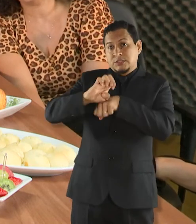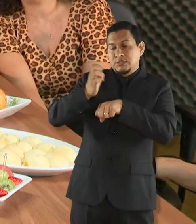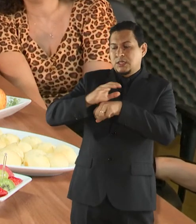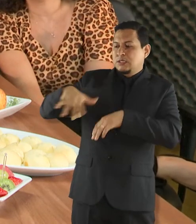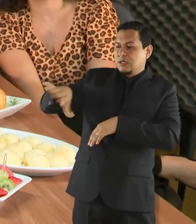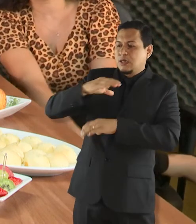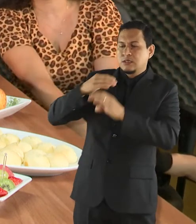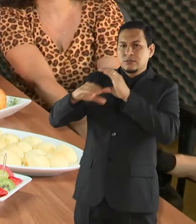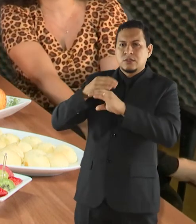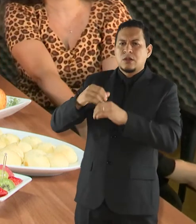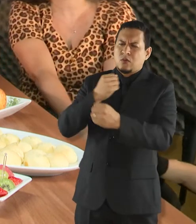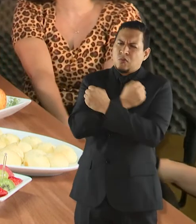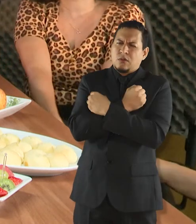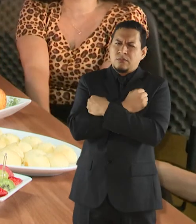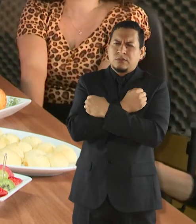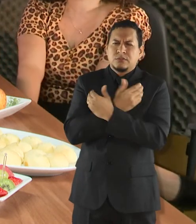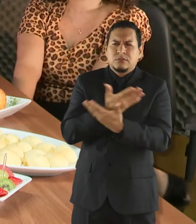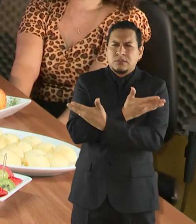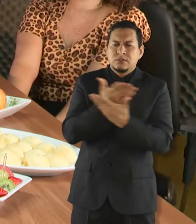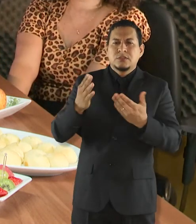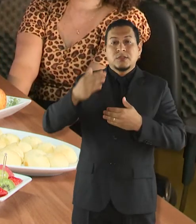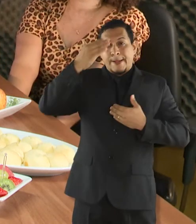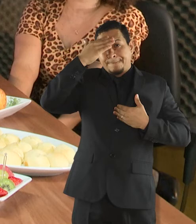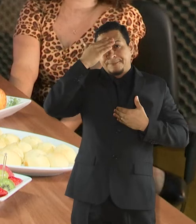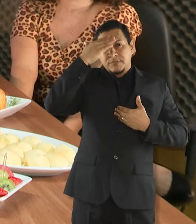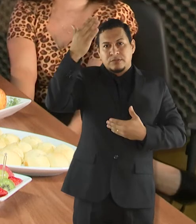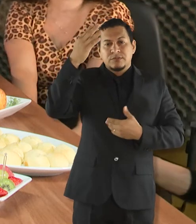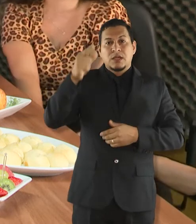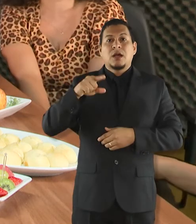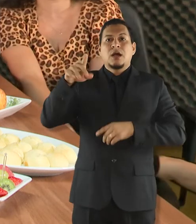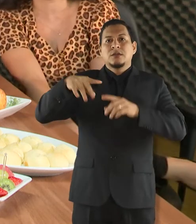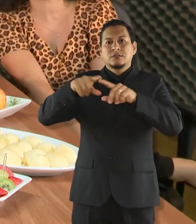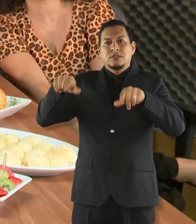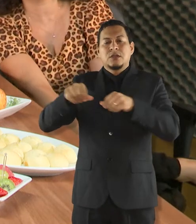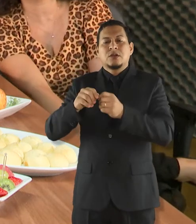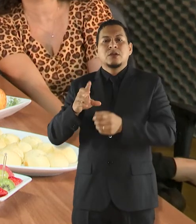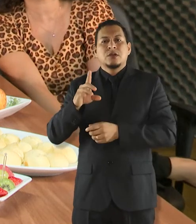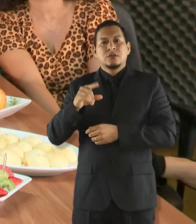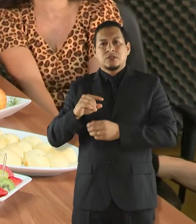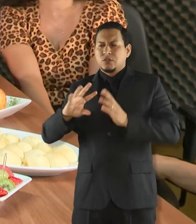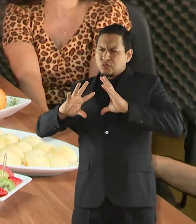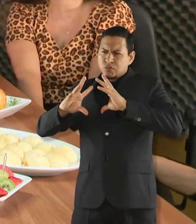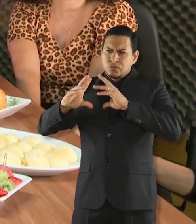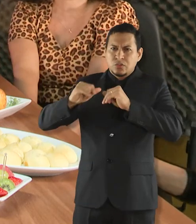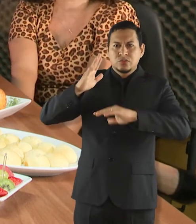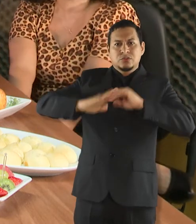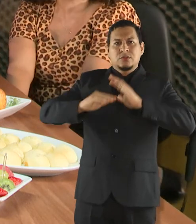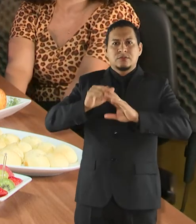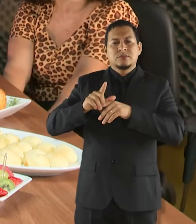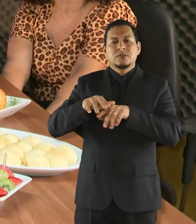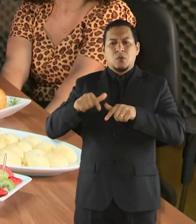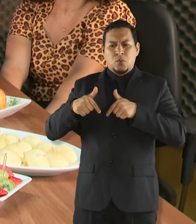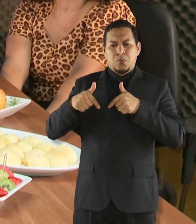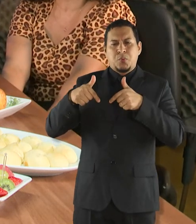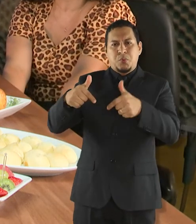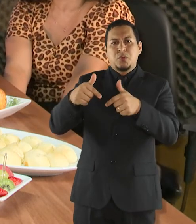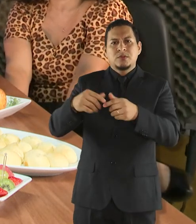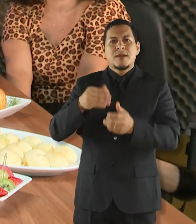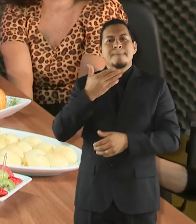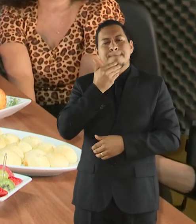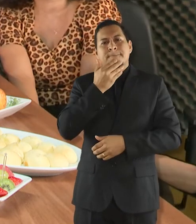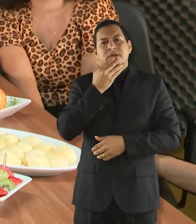de mandar um grande abraço para todos. E obrigada aí, colegas do estúdio, Lohane, Diego, Lineker, Vera, que são os guerreiros,